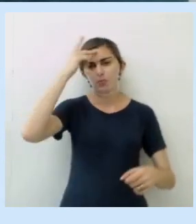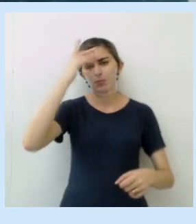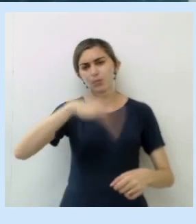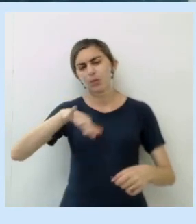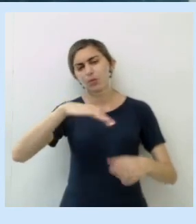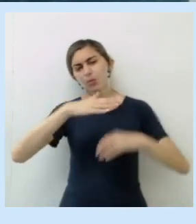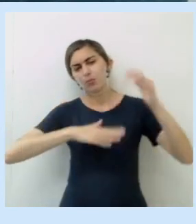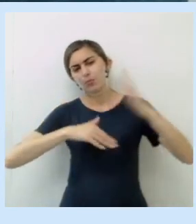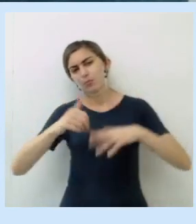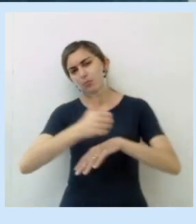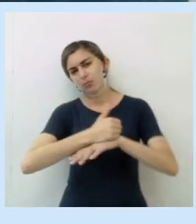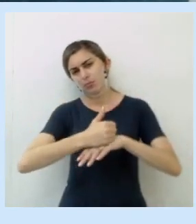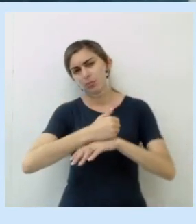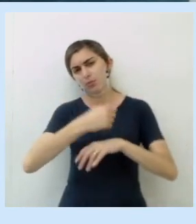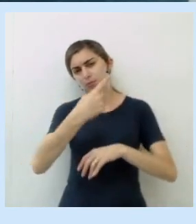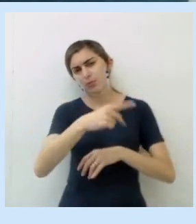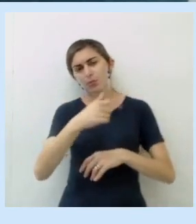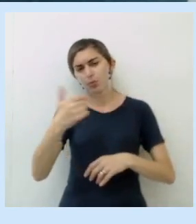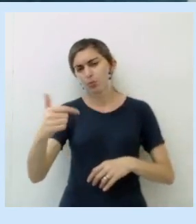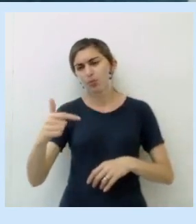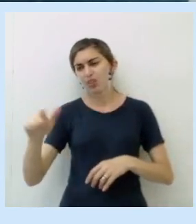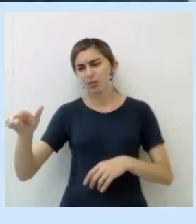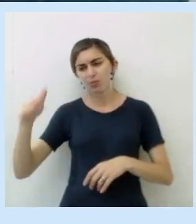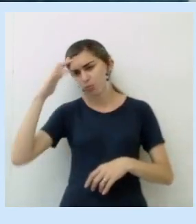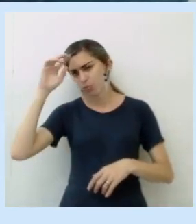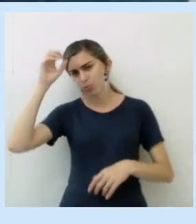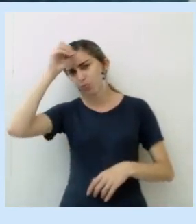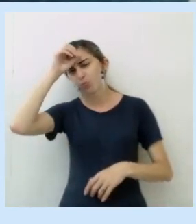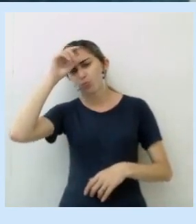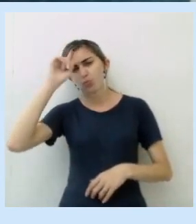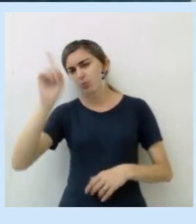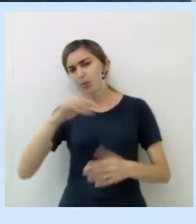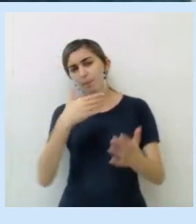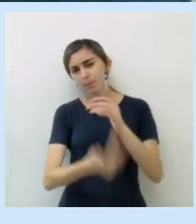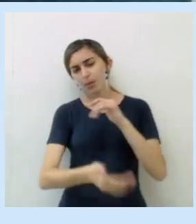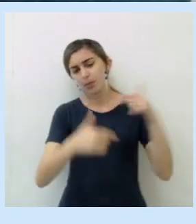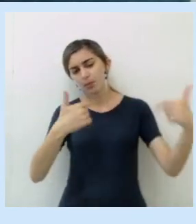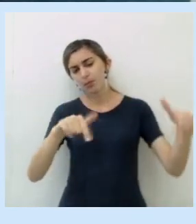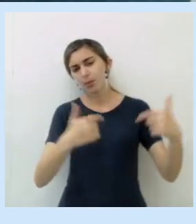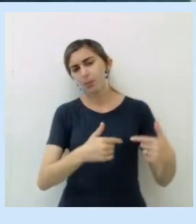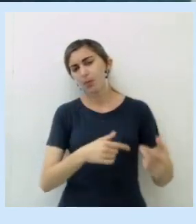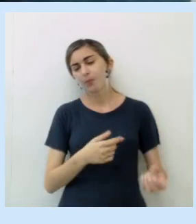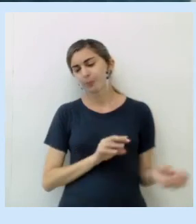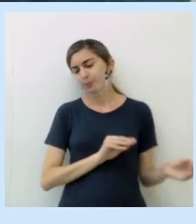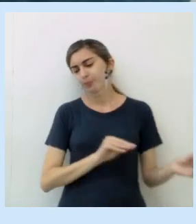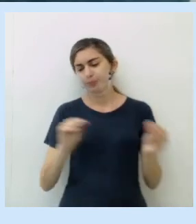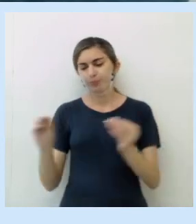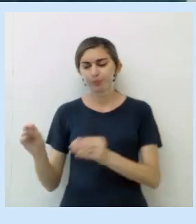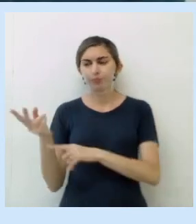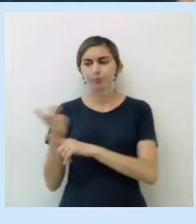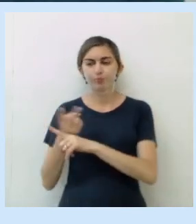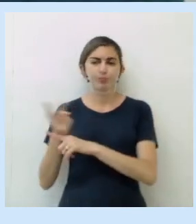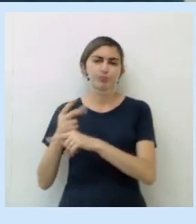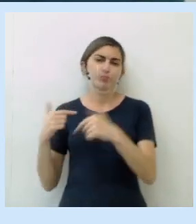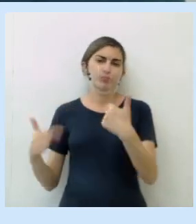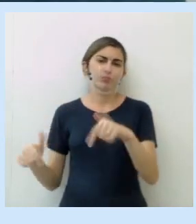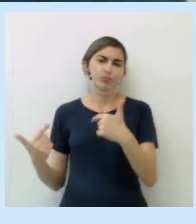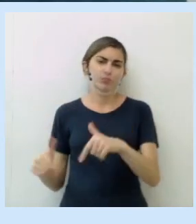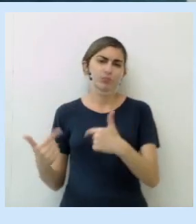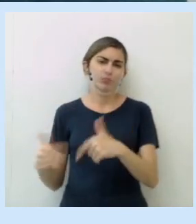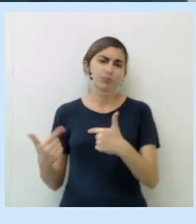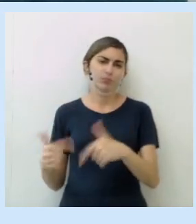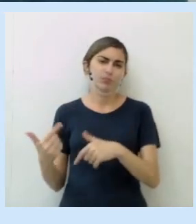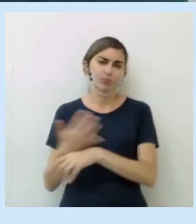que são qualificadas. Aquelas pessoas que não têm qualificação, elas perdem esse emprego e geralmente elas migram para procurar uma